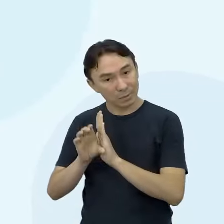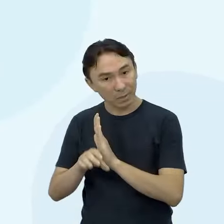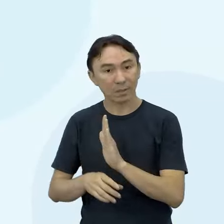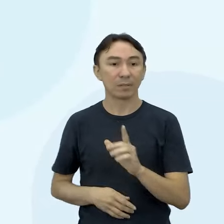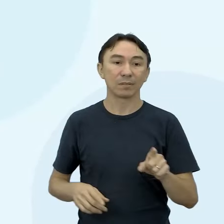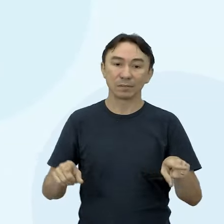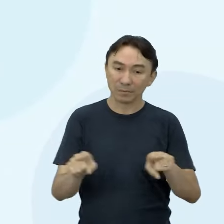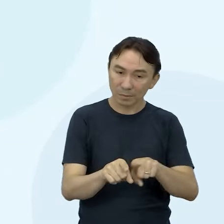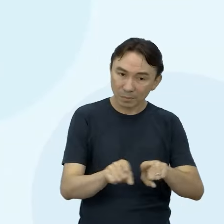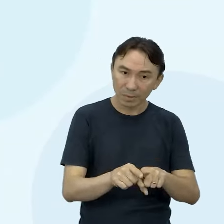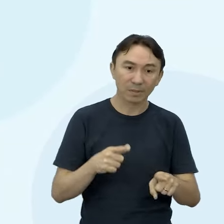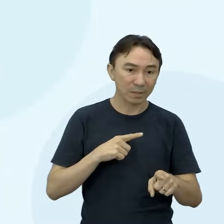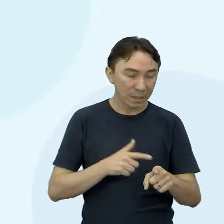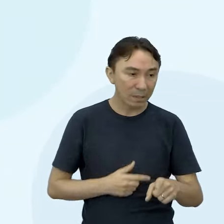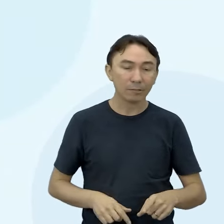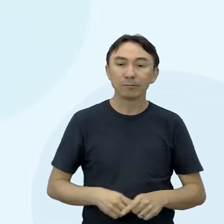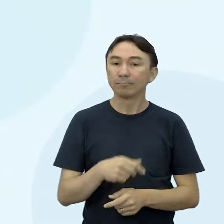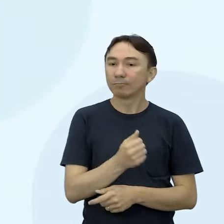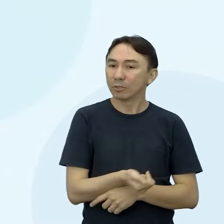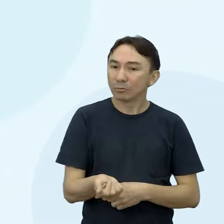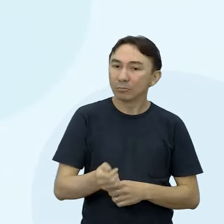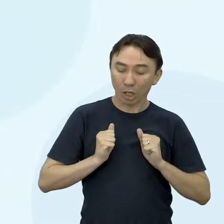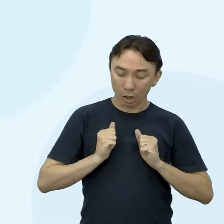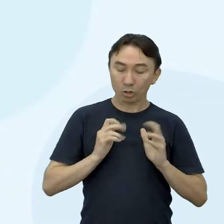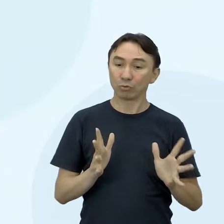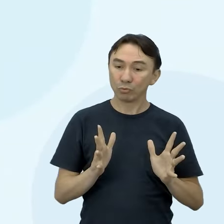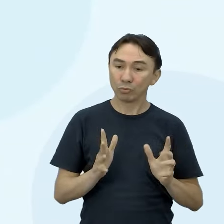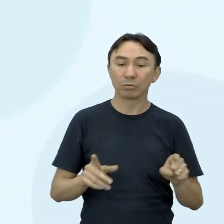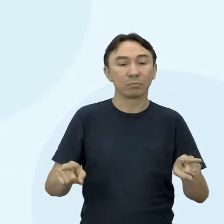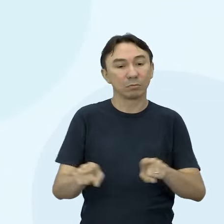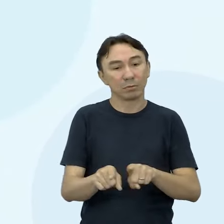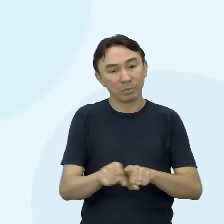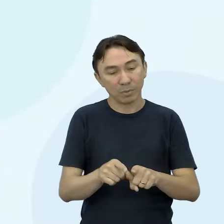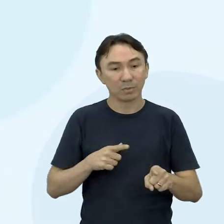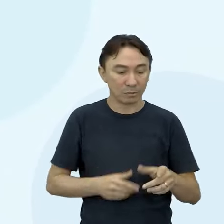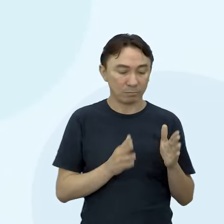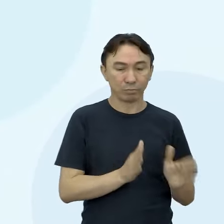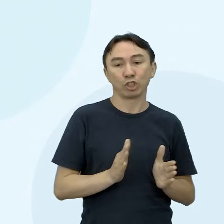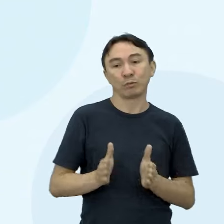atitudinais e procedimentais. Pode passar, por favor.